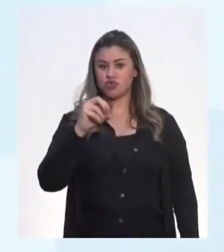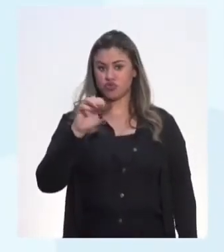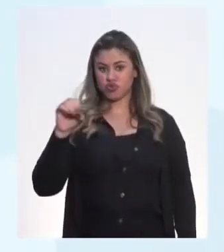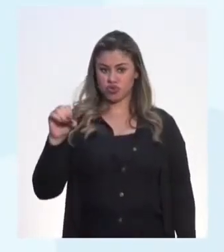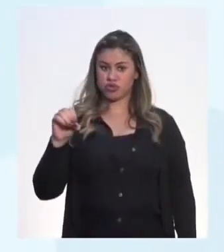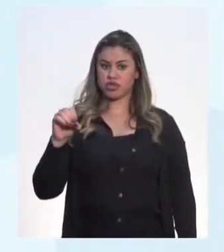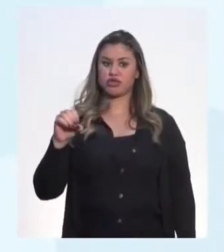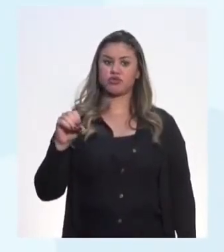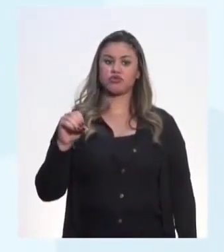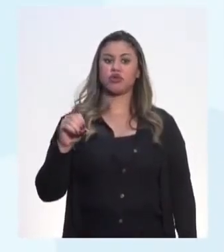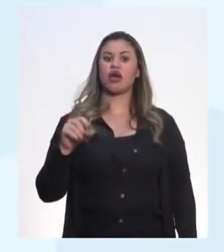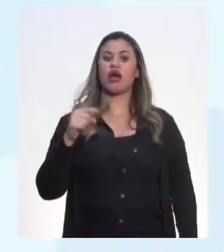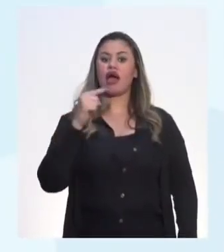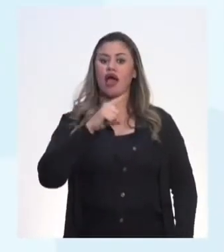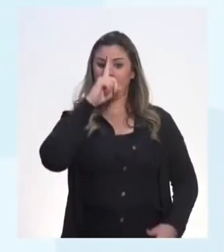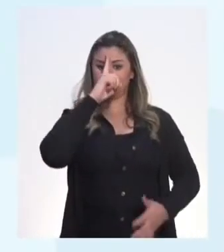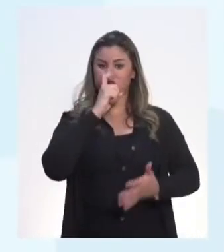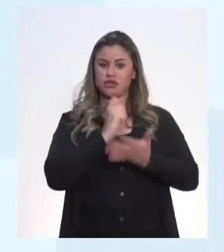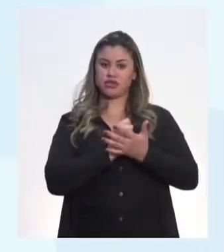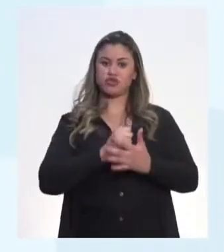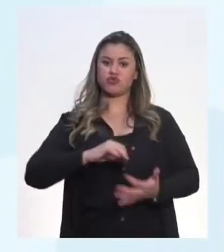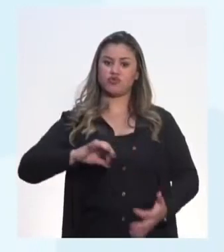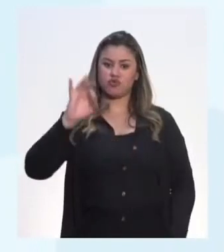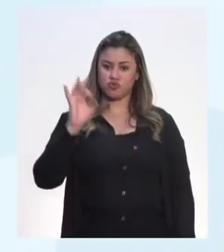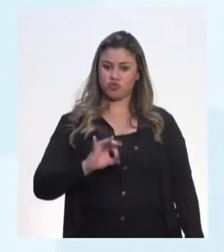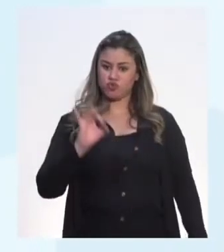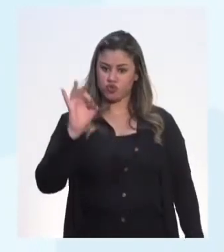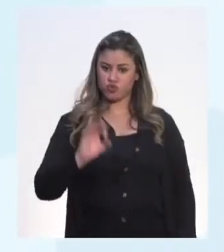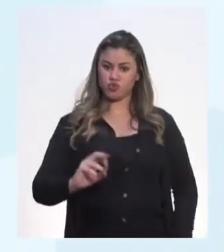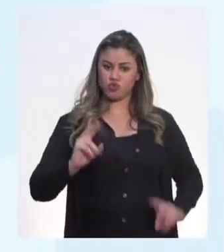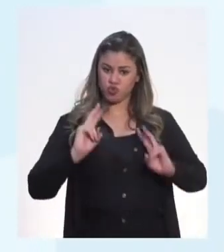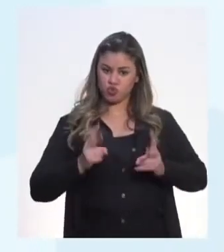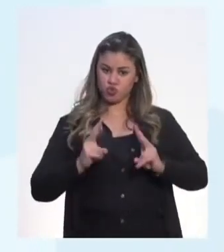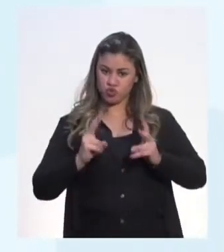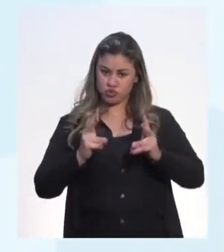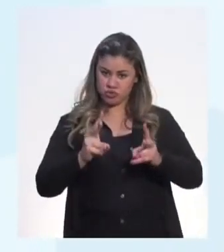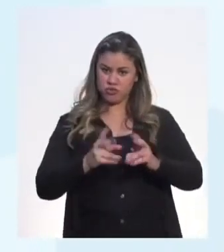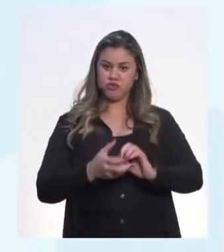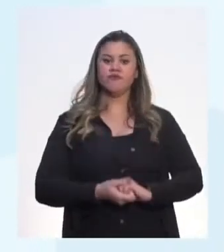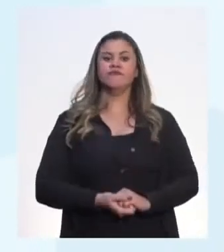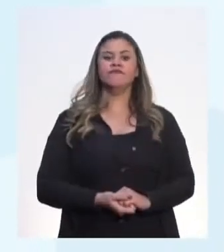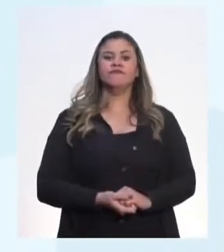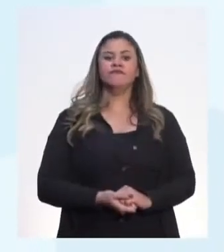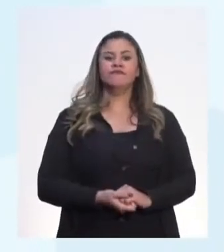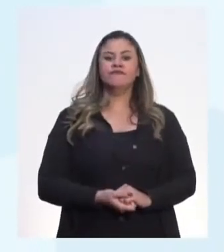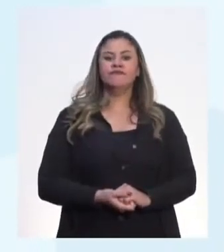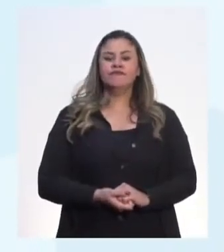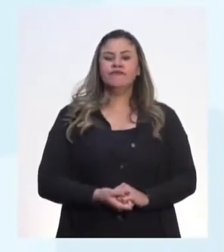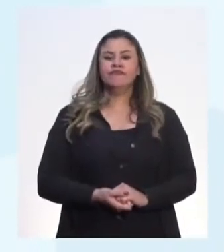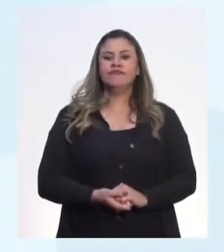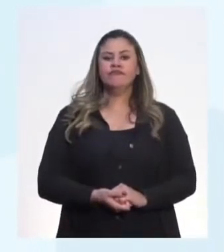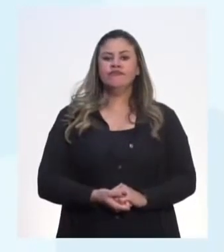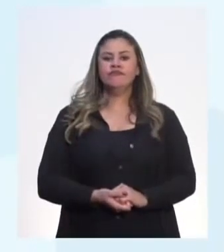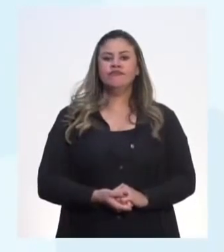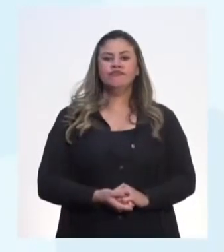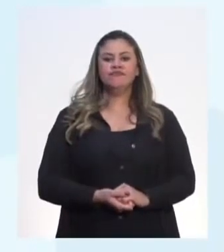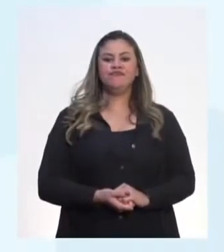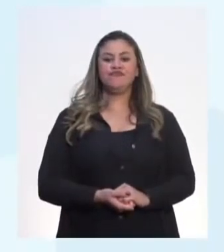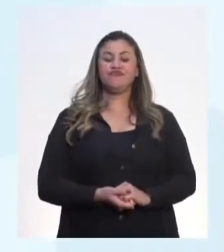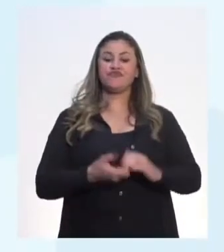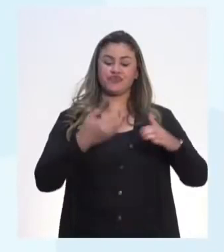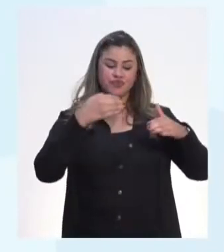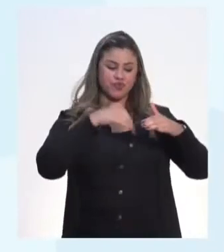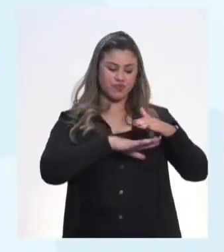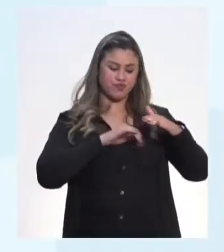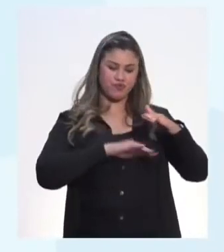decidiu manter o percentual do que planejou guardar para sua viagem quanto Joana conseguiu